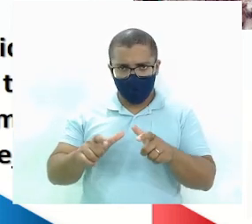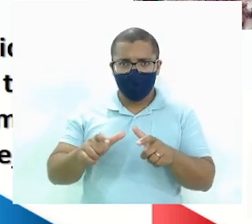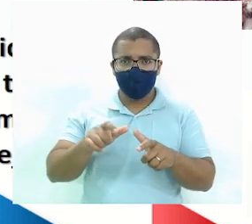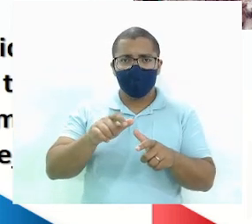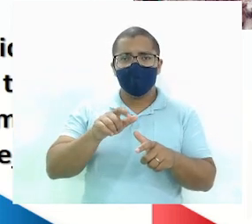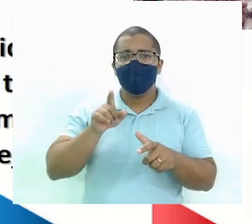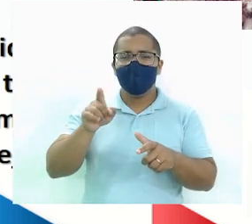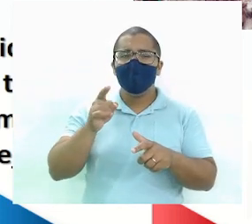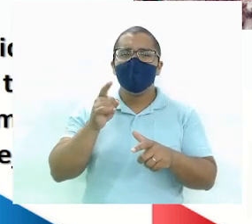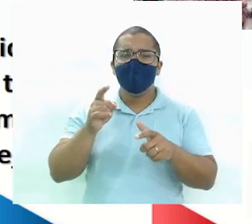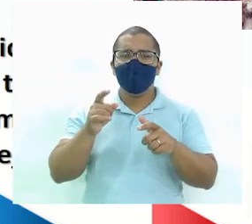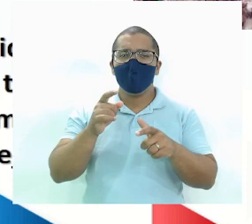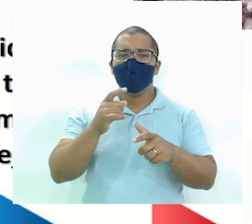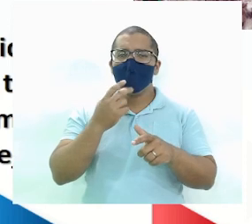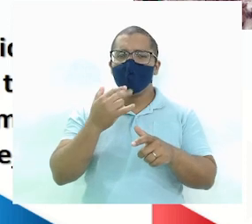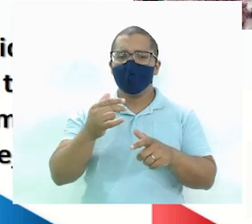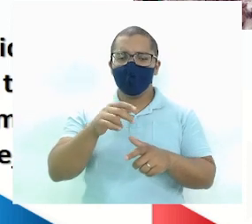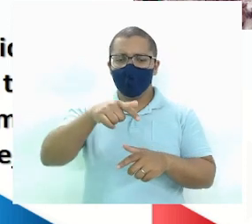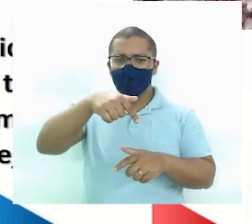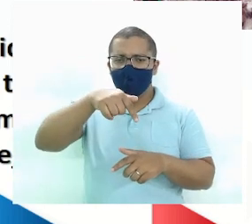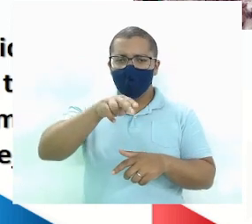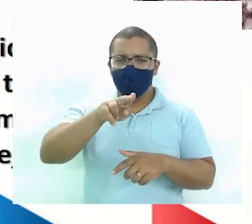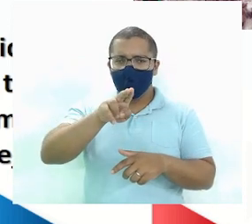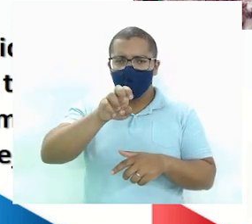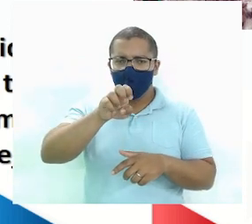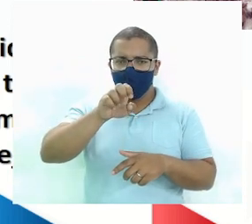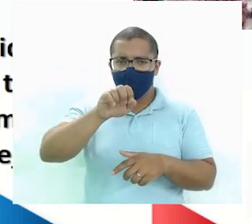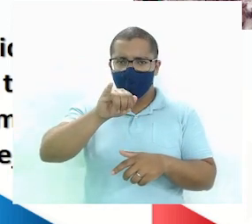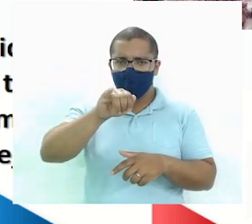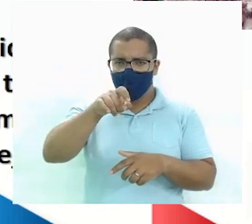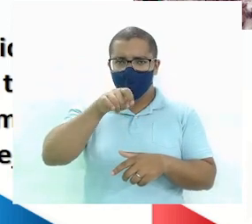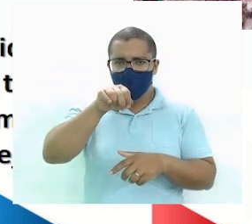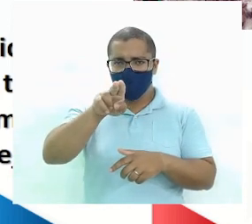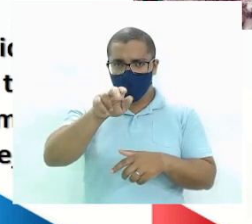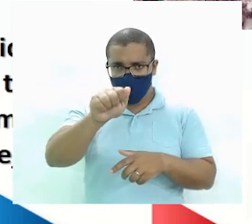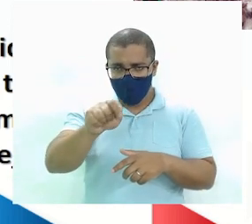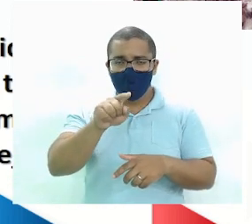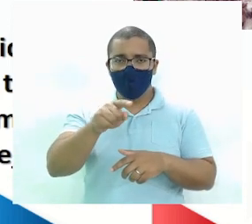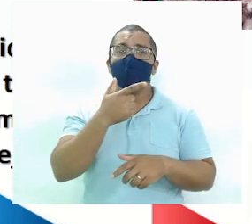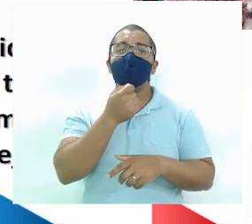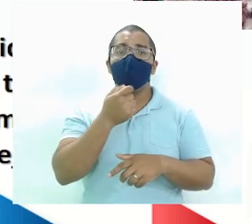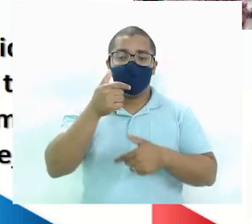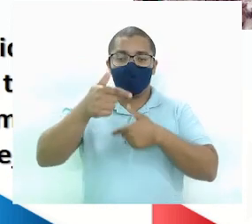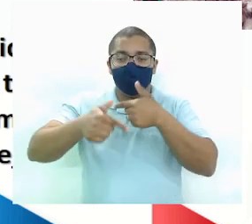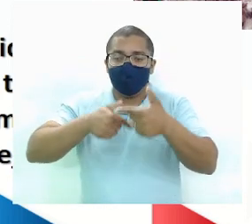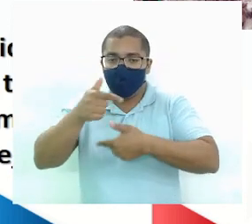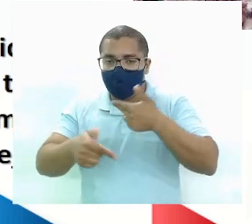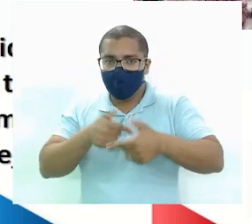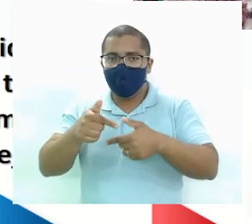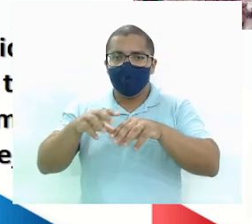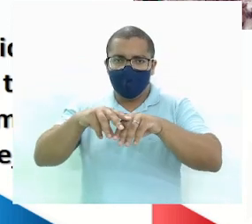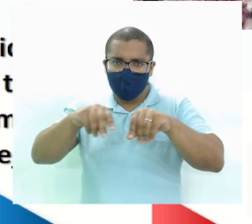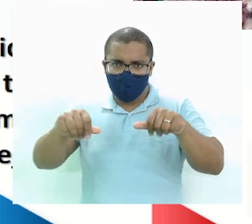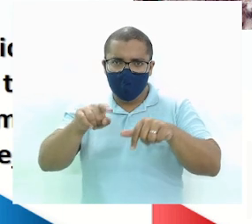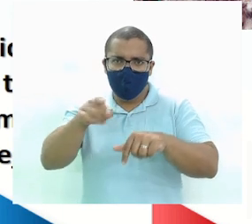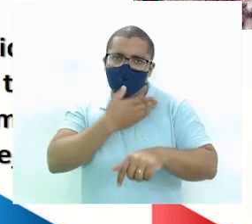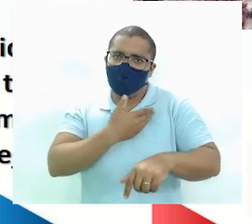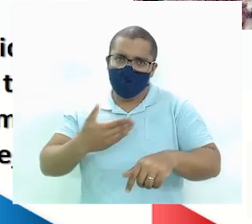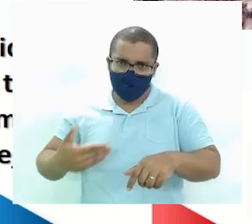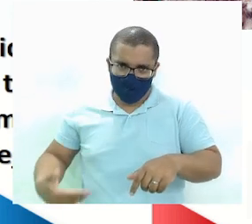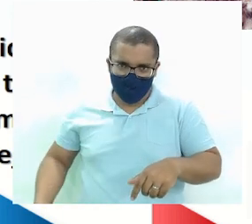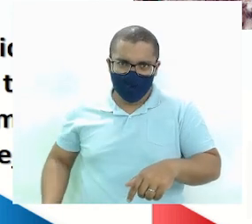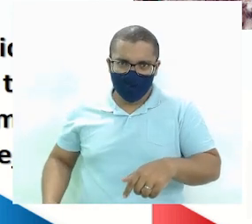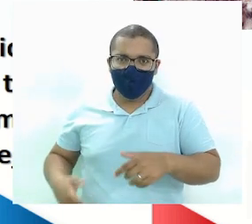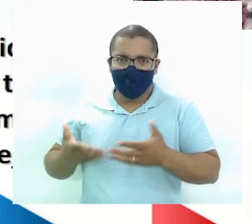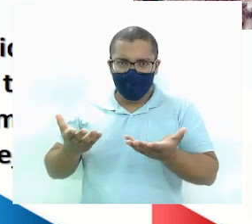de língua quechua, onde os homens tinham a obrigação de trabalhar em terras e em obras públicas, seja obra